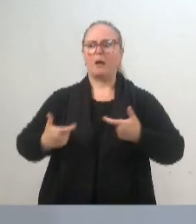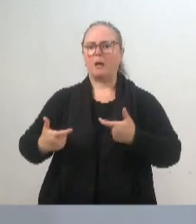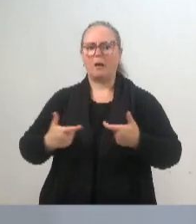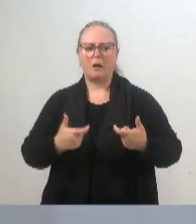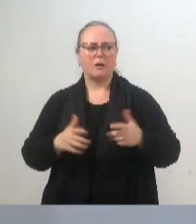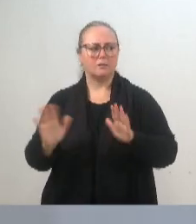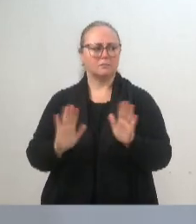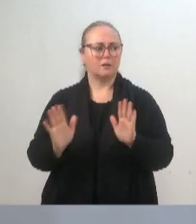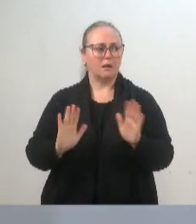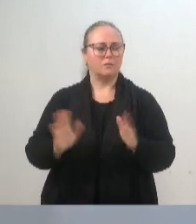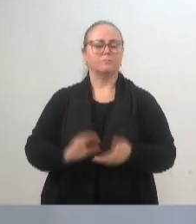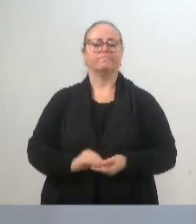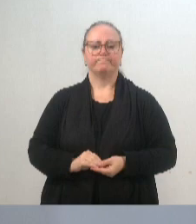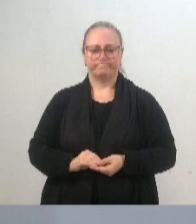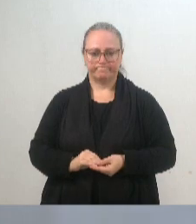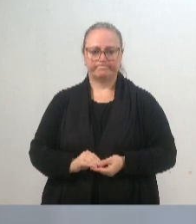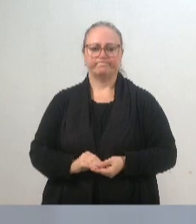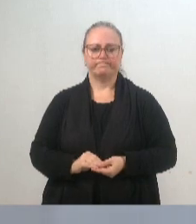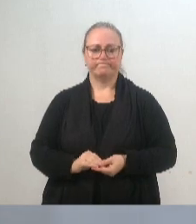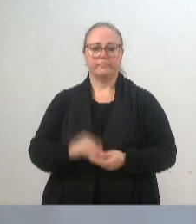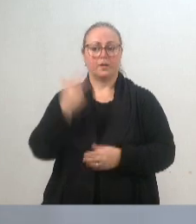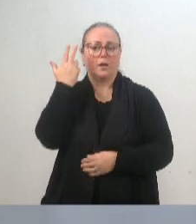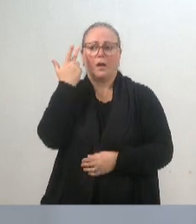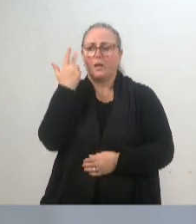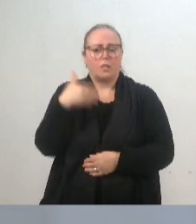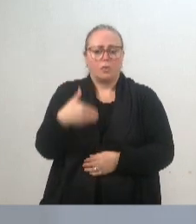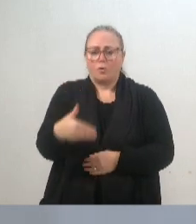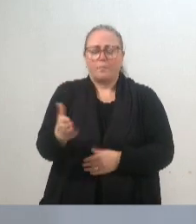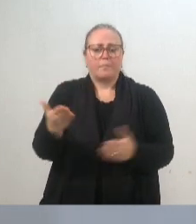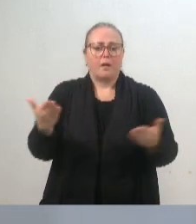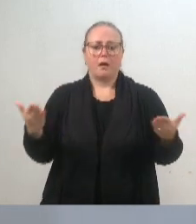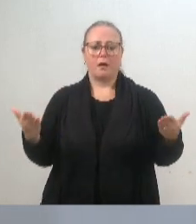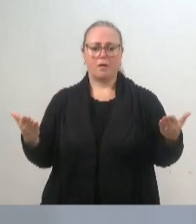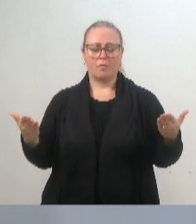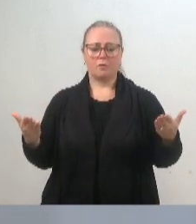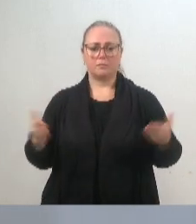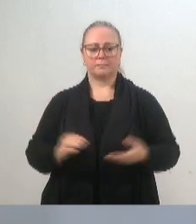das instituições, segundo relatos do Supremo.